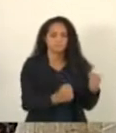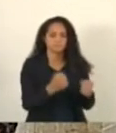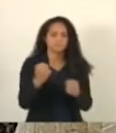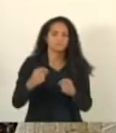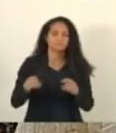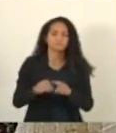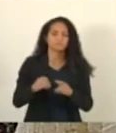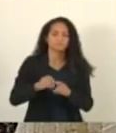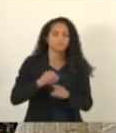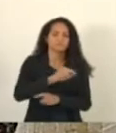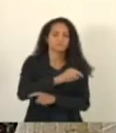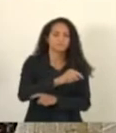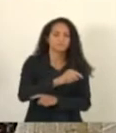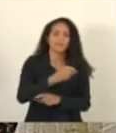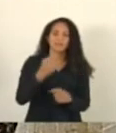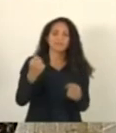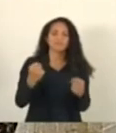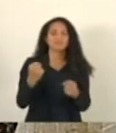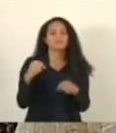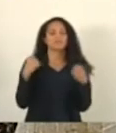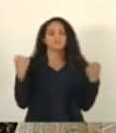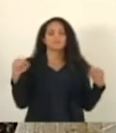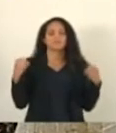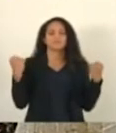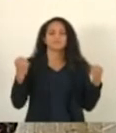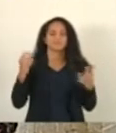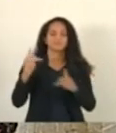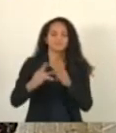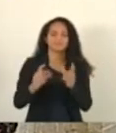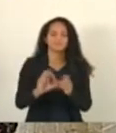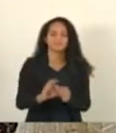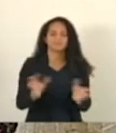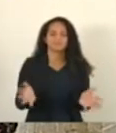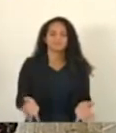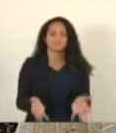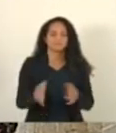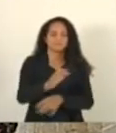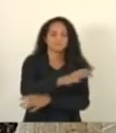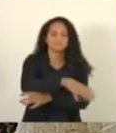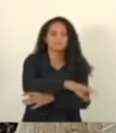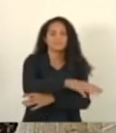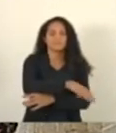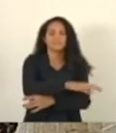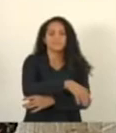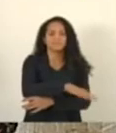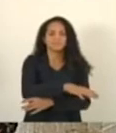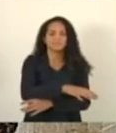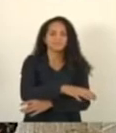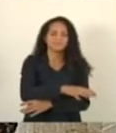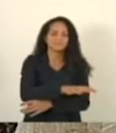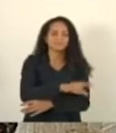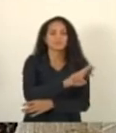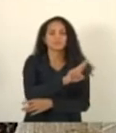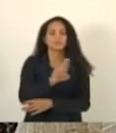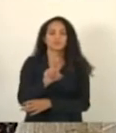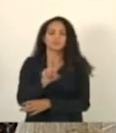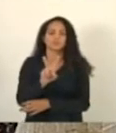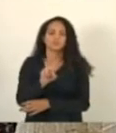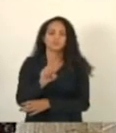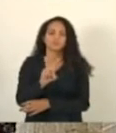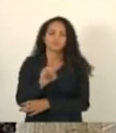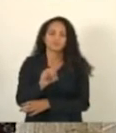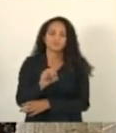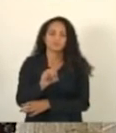academia popular inoxidável que será instalada na pracinha da vovó